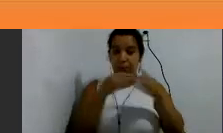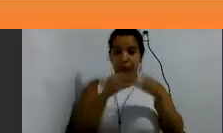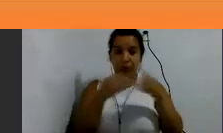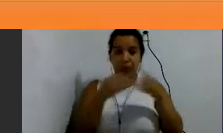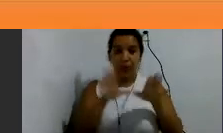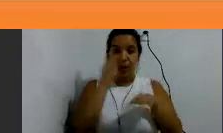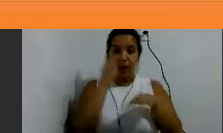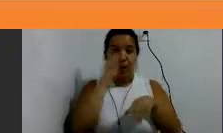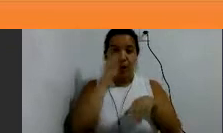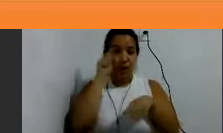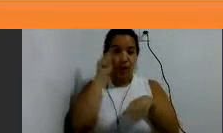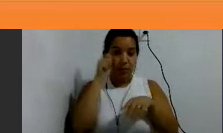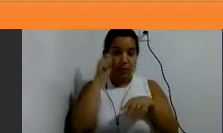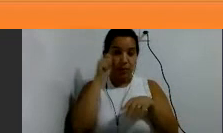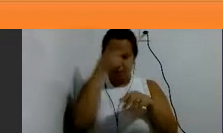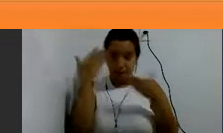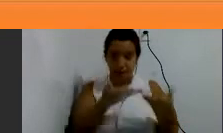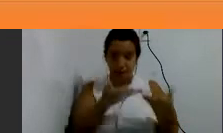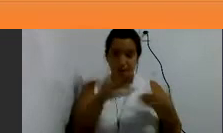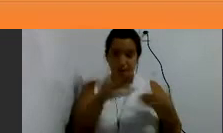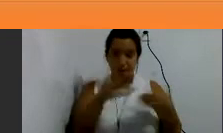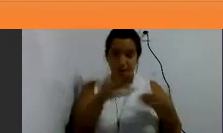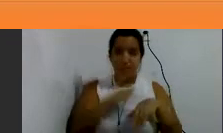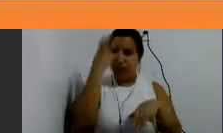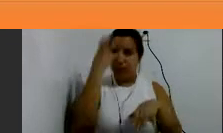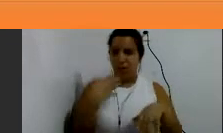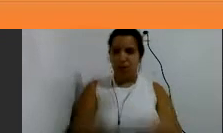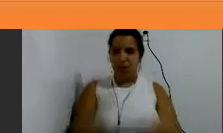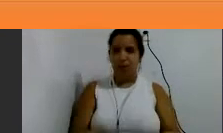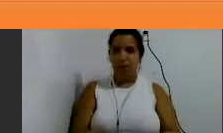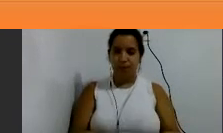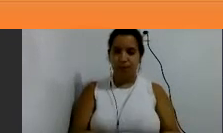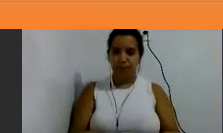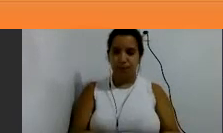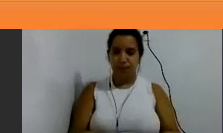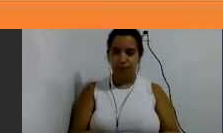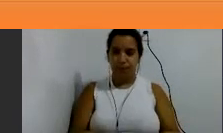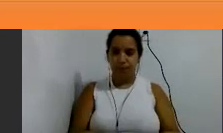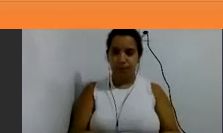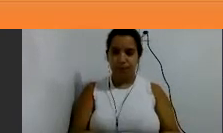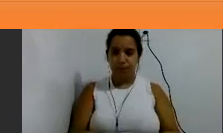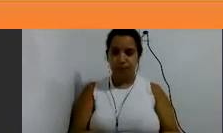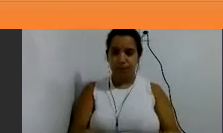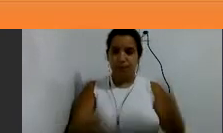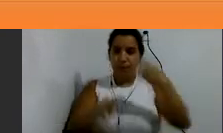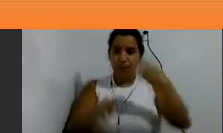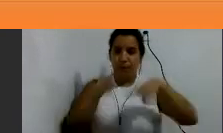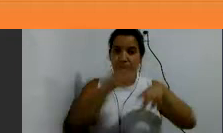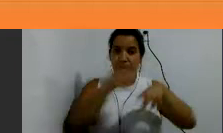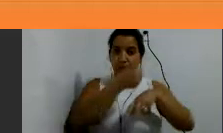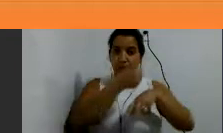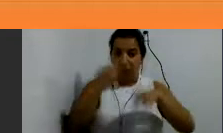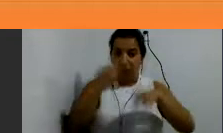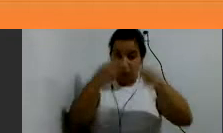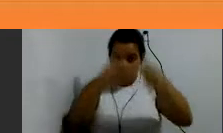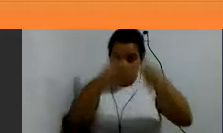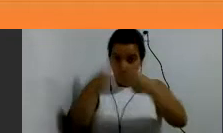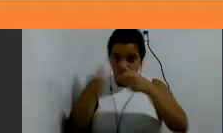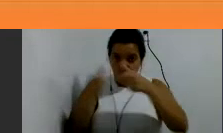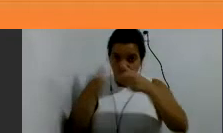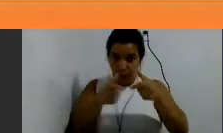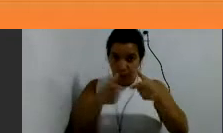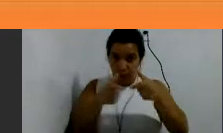anemia desse paciente vai ser mais considerável ainda. Então, a gente avalia 100 campos e a gente expressa o resultado de